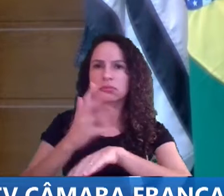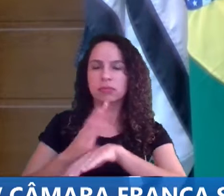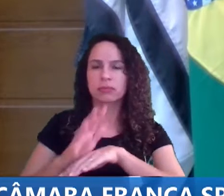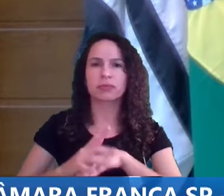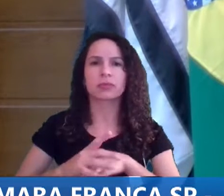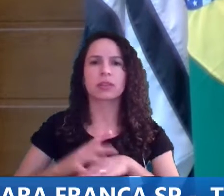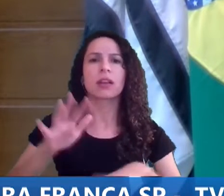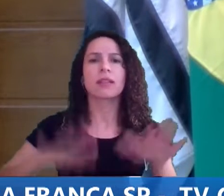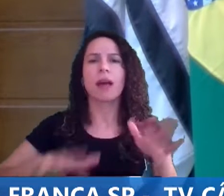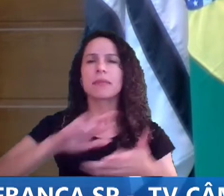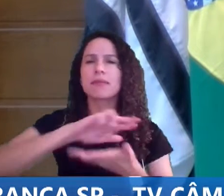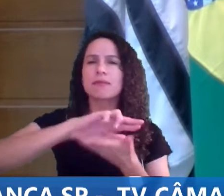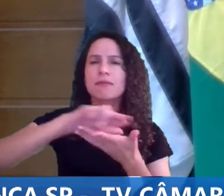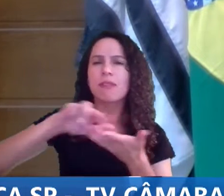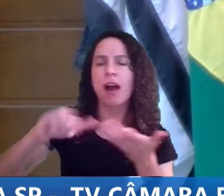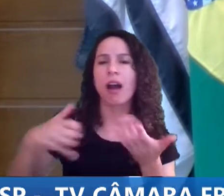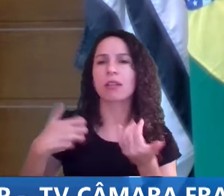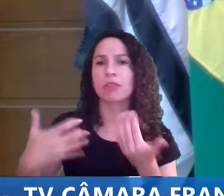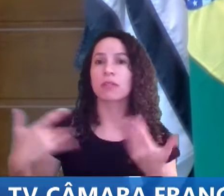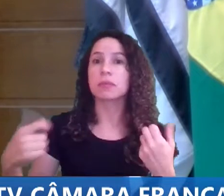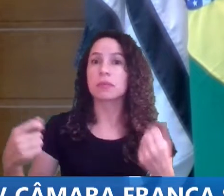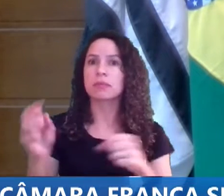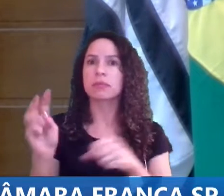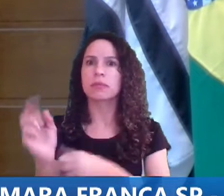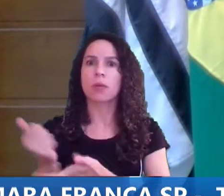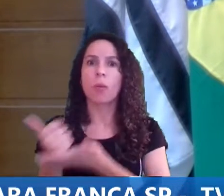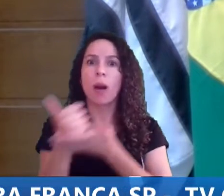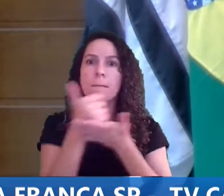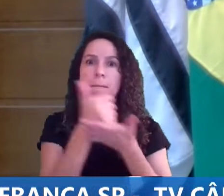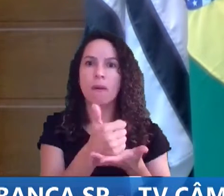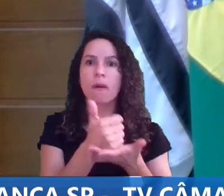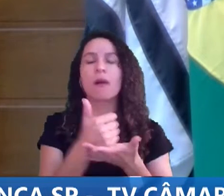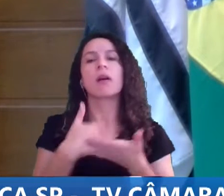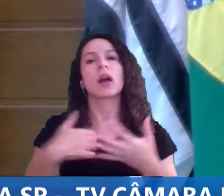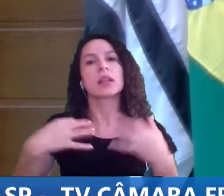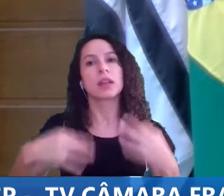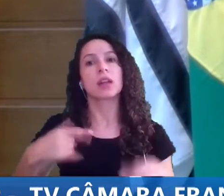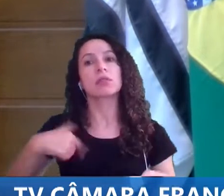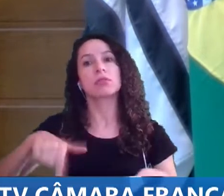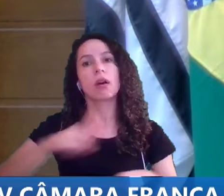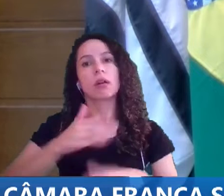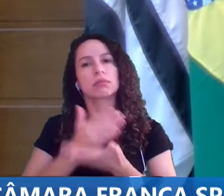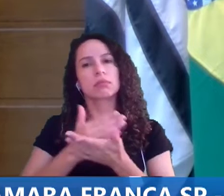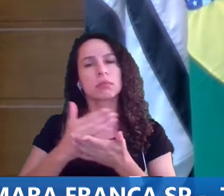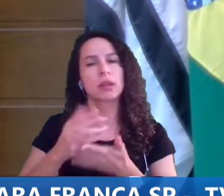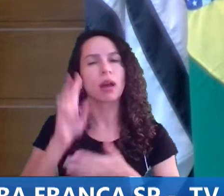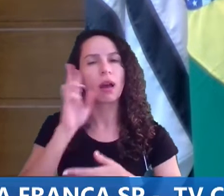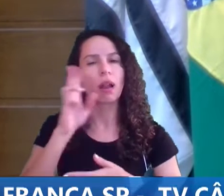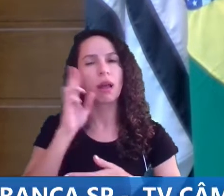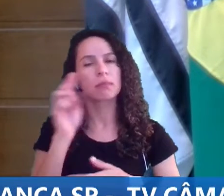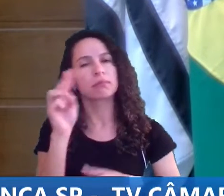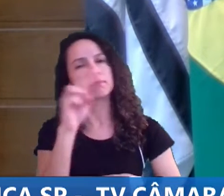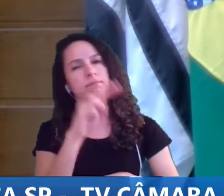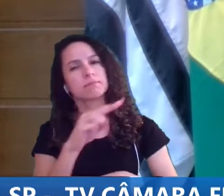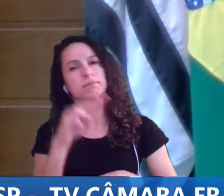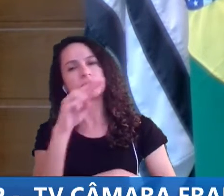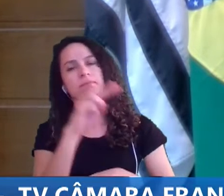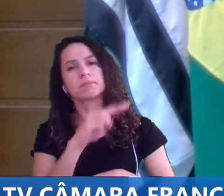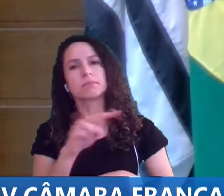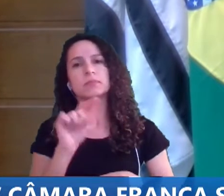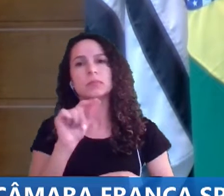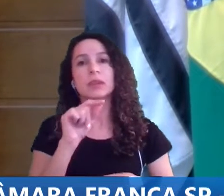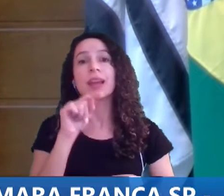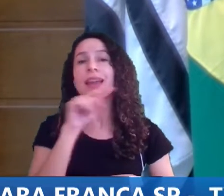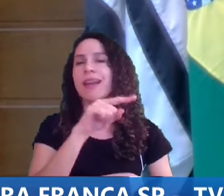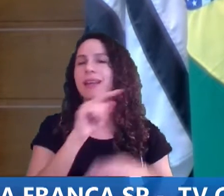jovens precisam da proteção, é justo que nós comecemos a voltar os olhos àqueles que mais